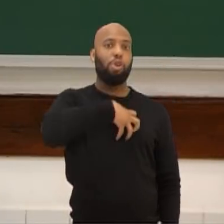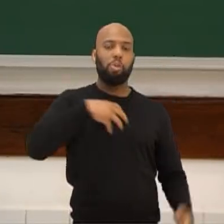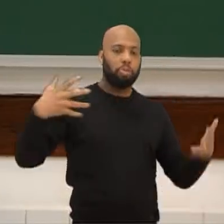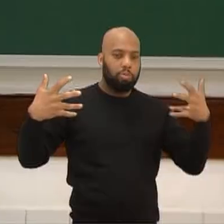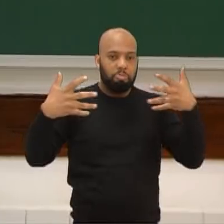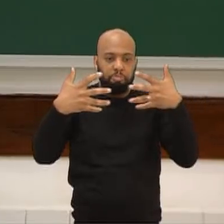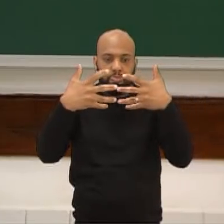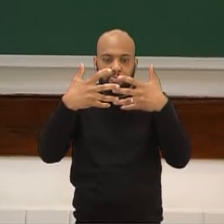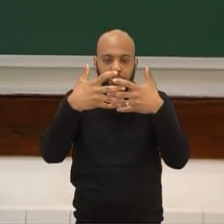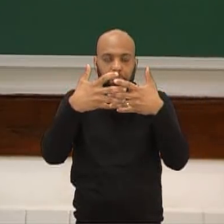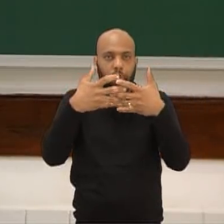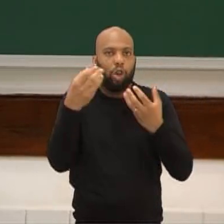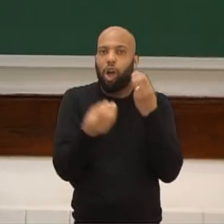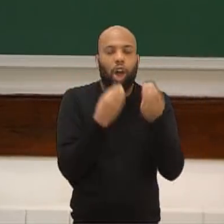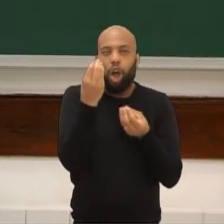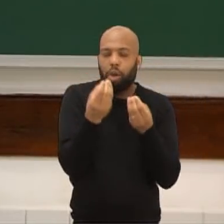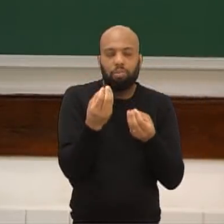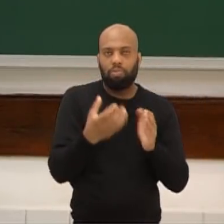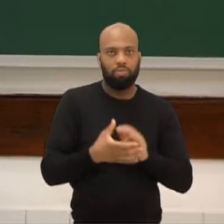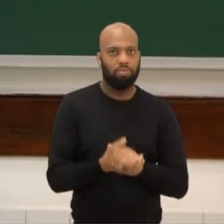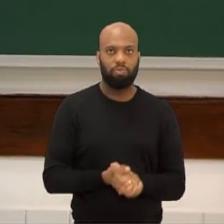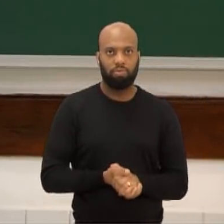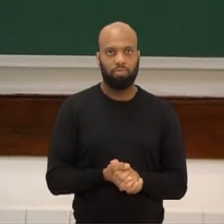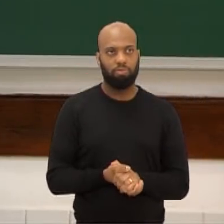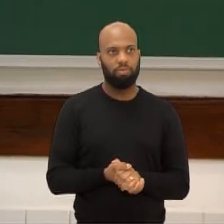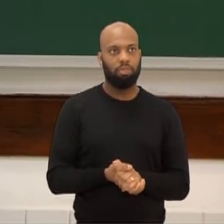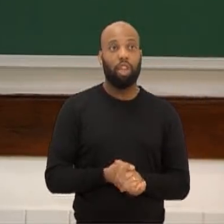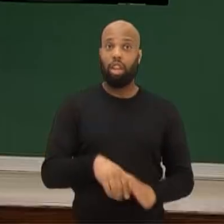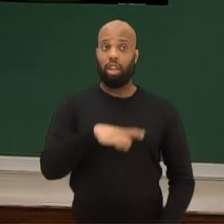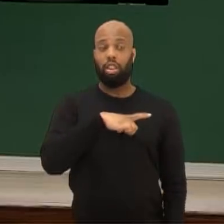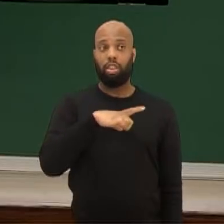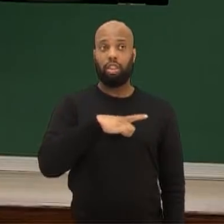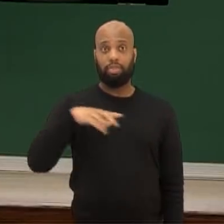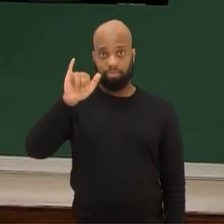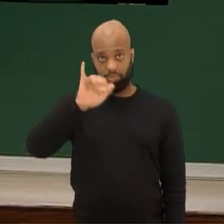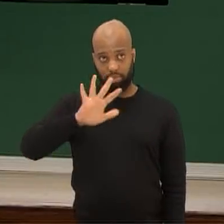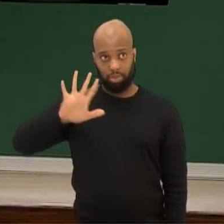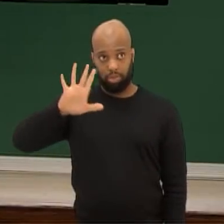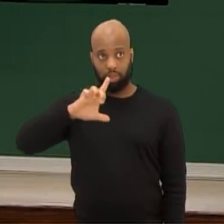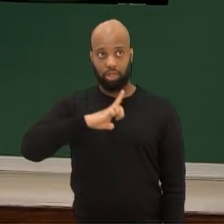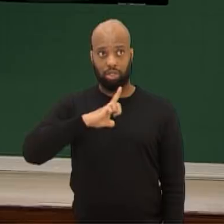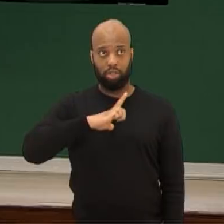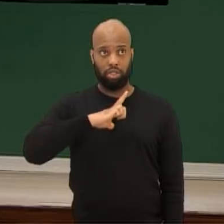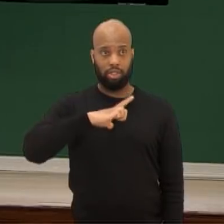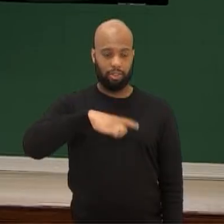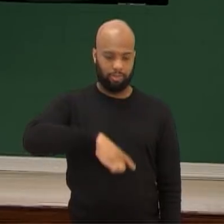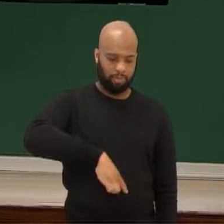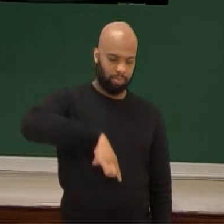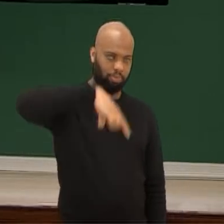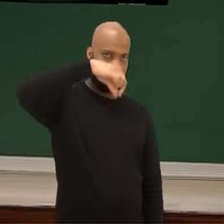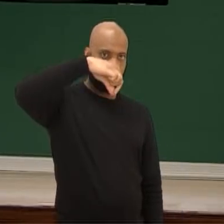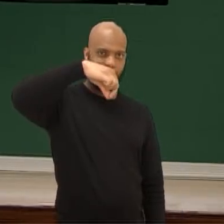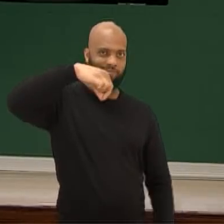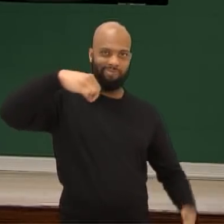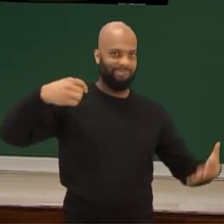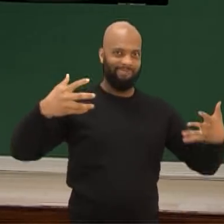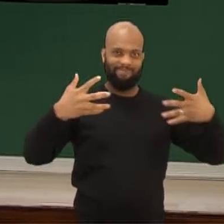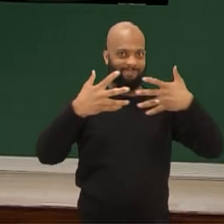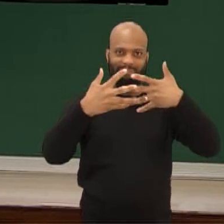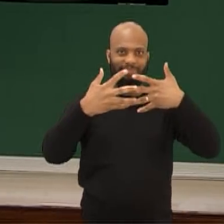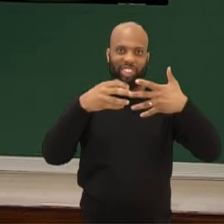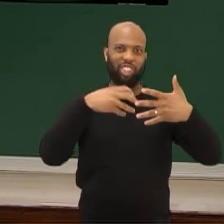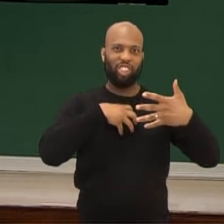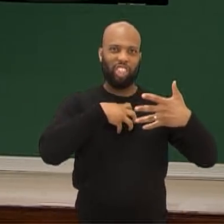encaixe perfeitamente ali? Veja só, nós temos a figura e ela não está no mesmo